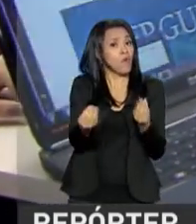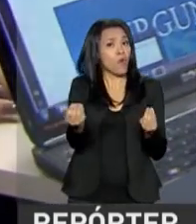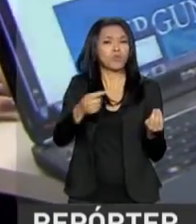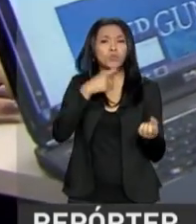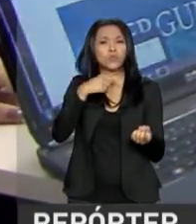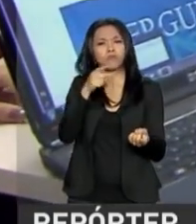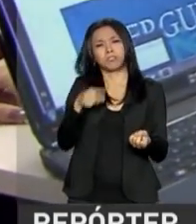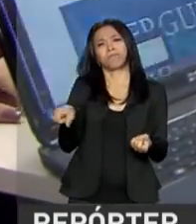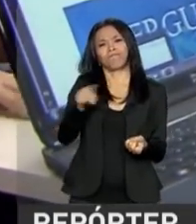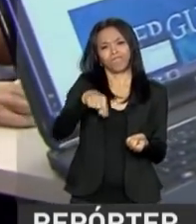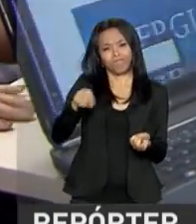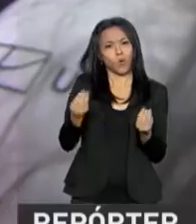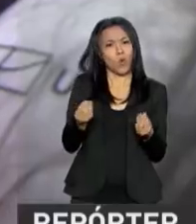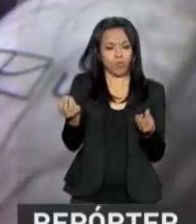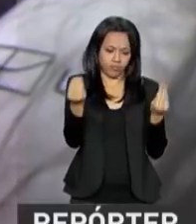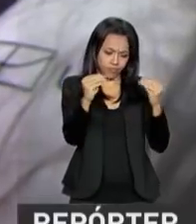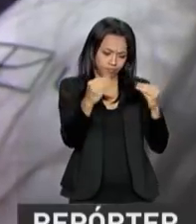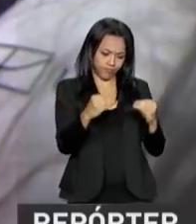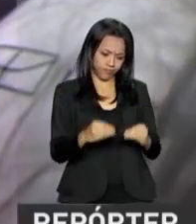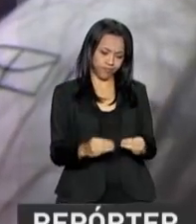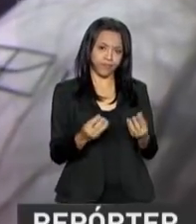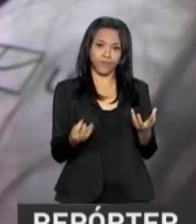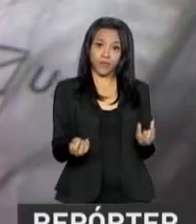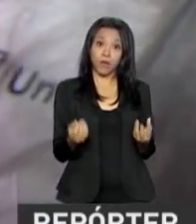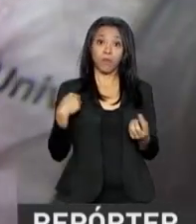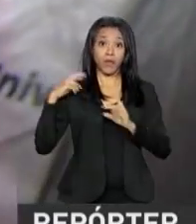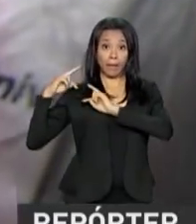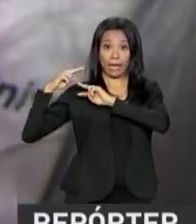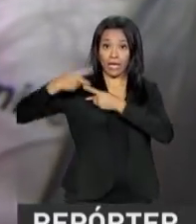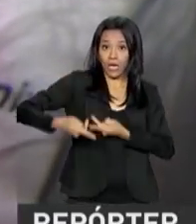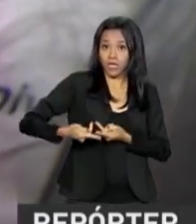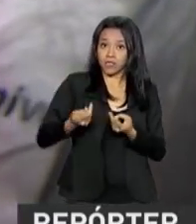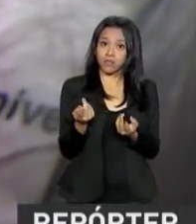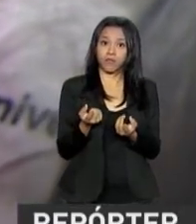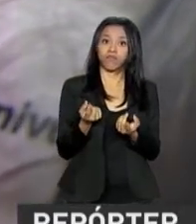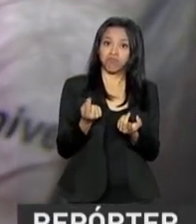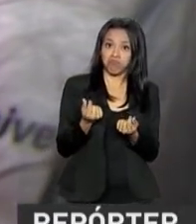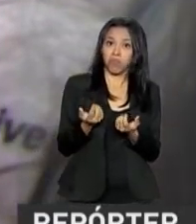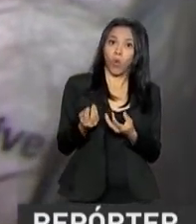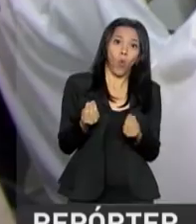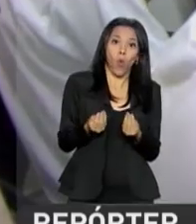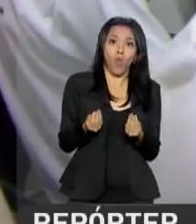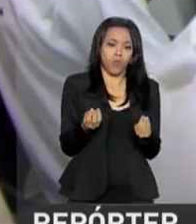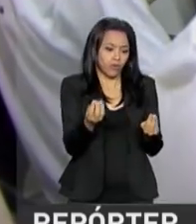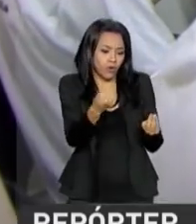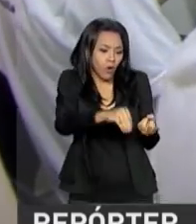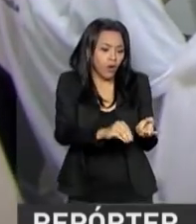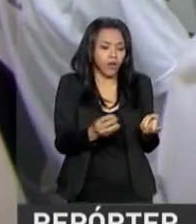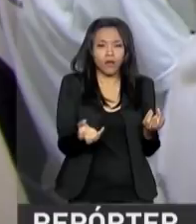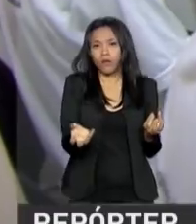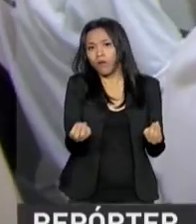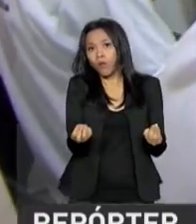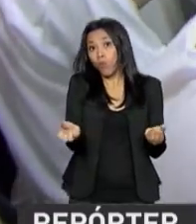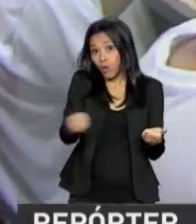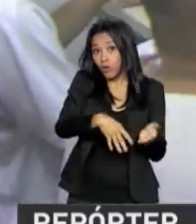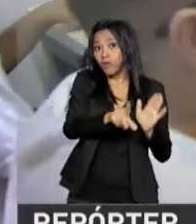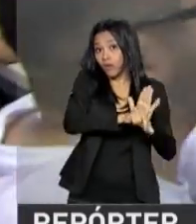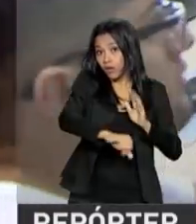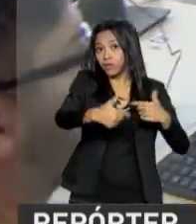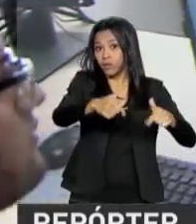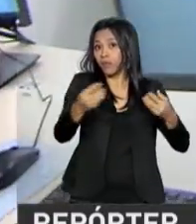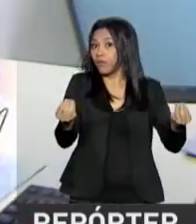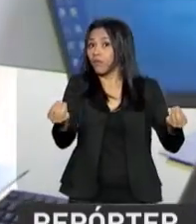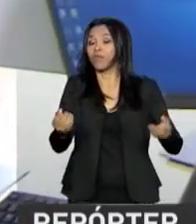algumas dúvidas sobre como preencher bem recebido de herança e também têm dúvidas sobre como fica a declaração com a nova lei trabalhista